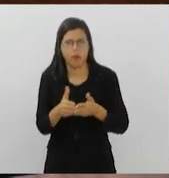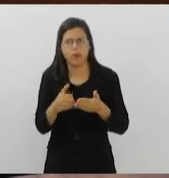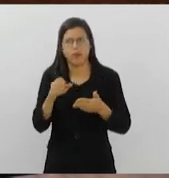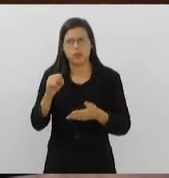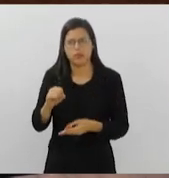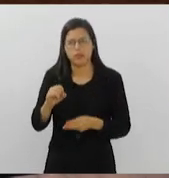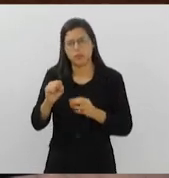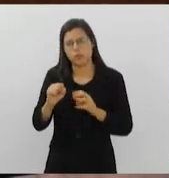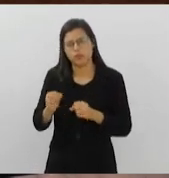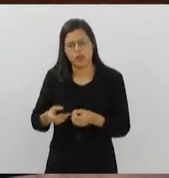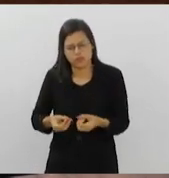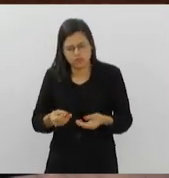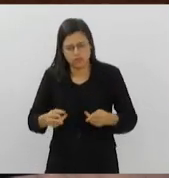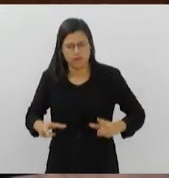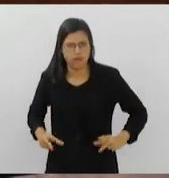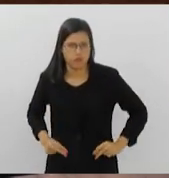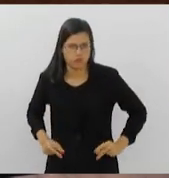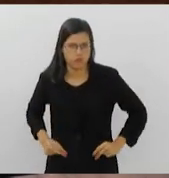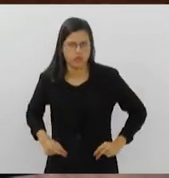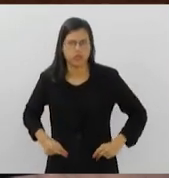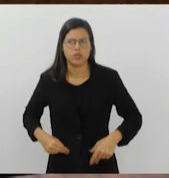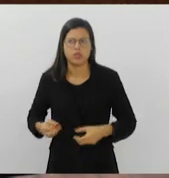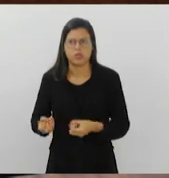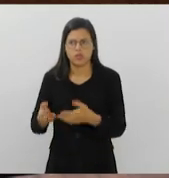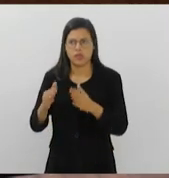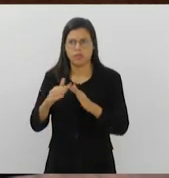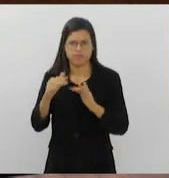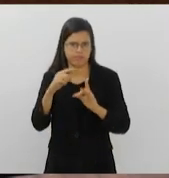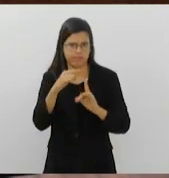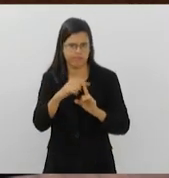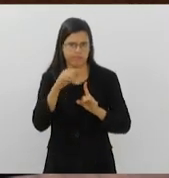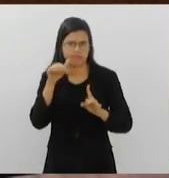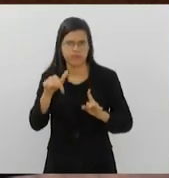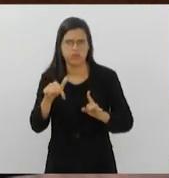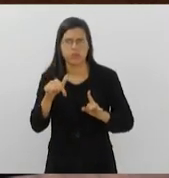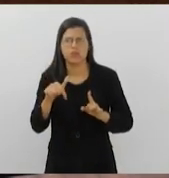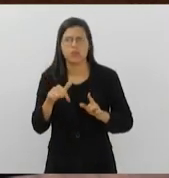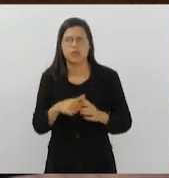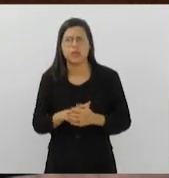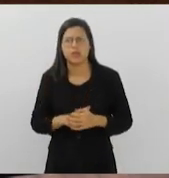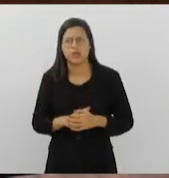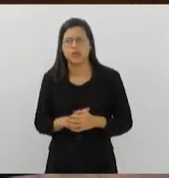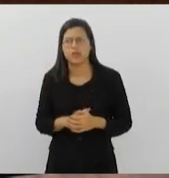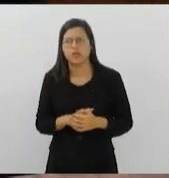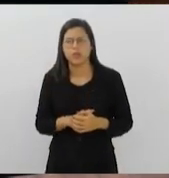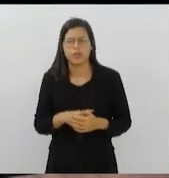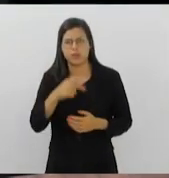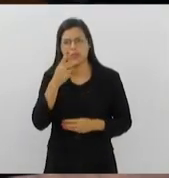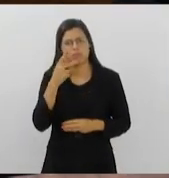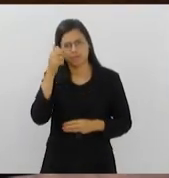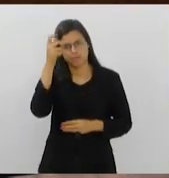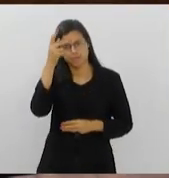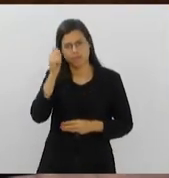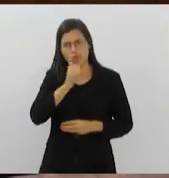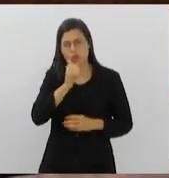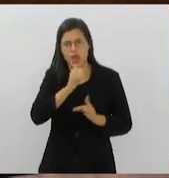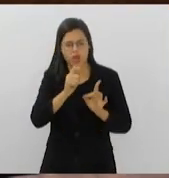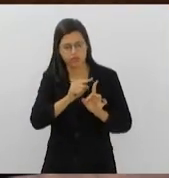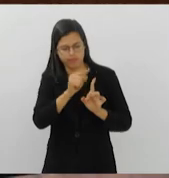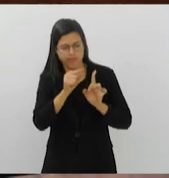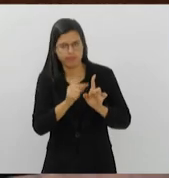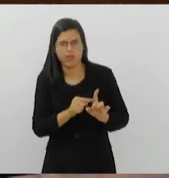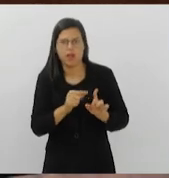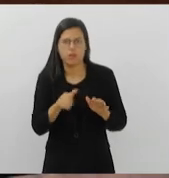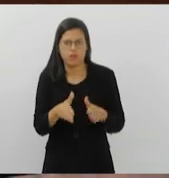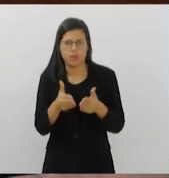possa doar à igreja, que possa fornecer o enxoval aí para as nossas gestantes em vulnerabilidade, será muito bem